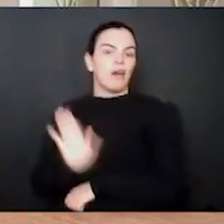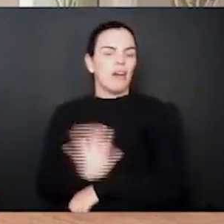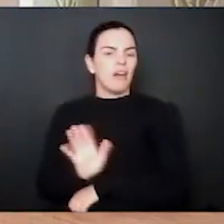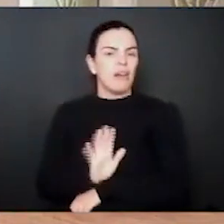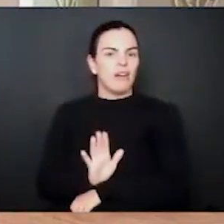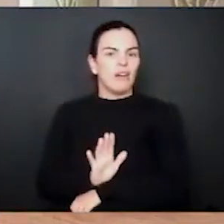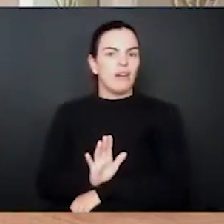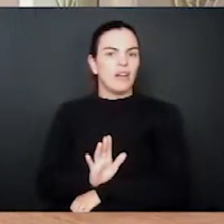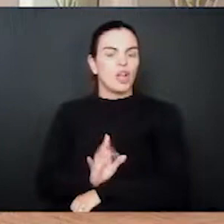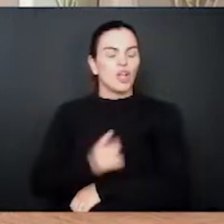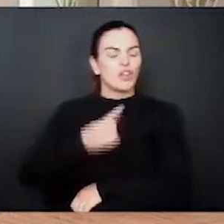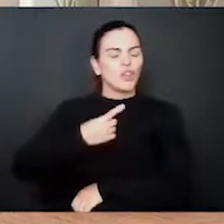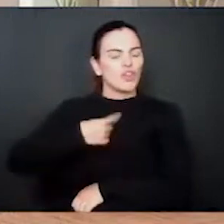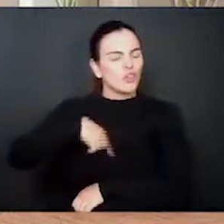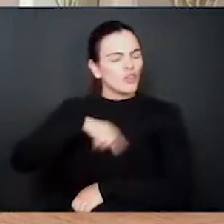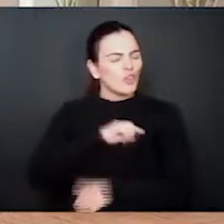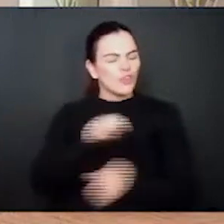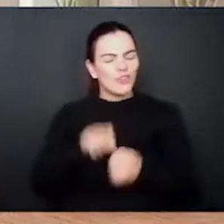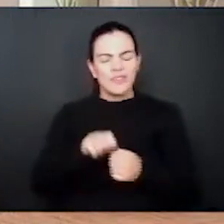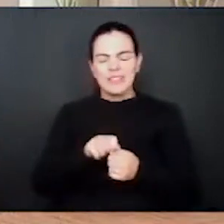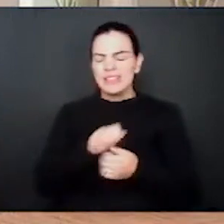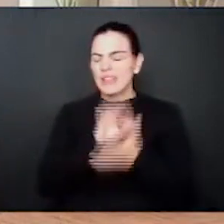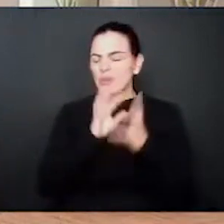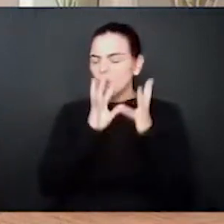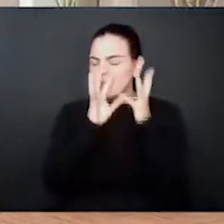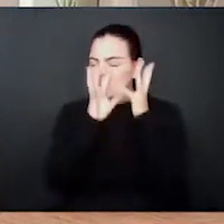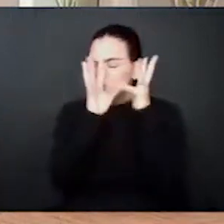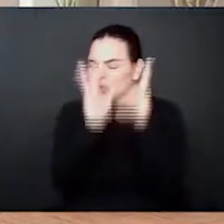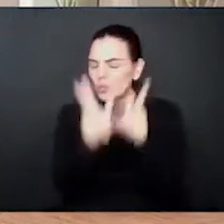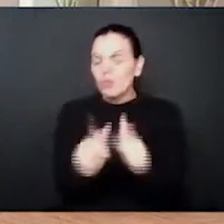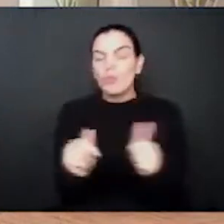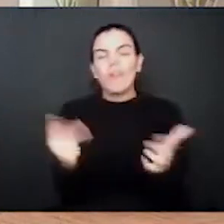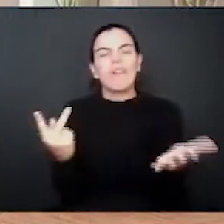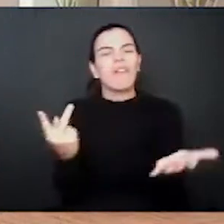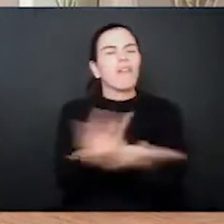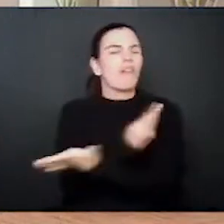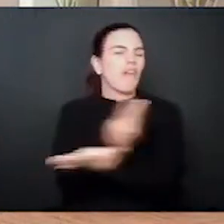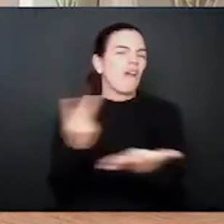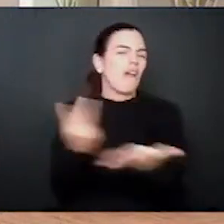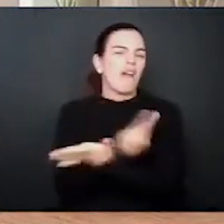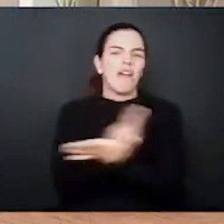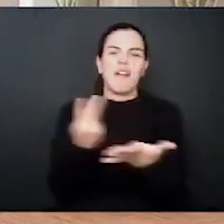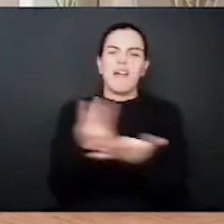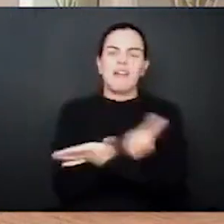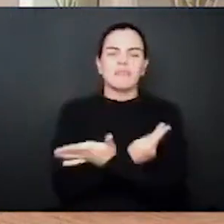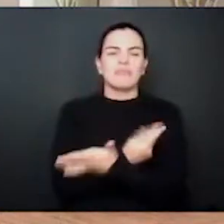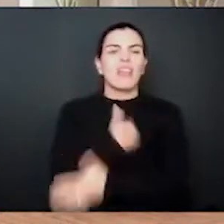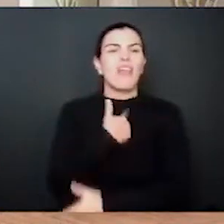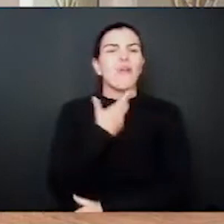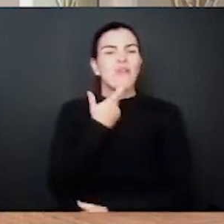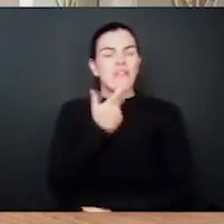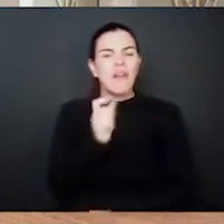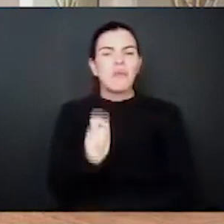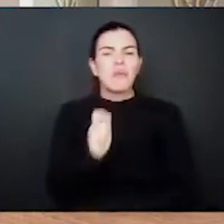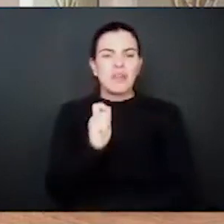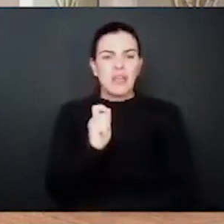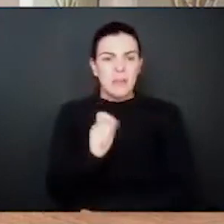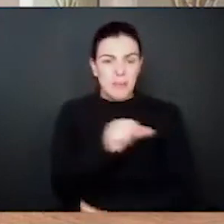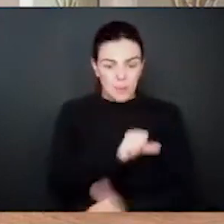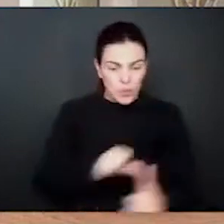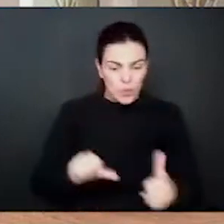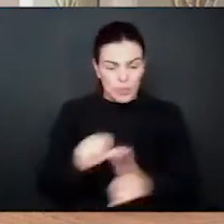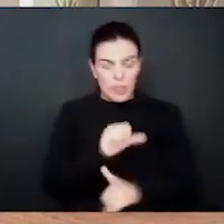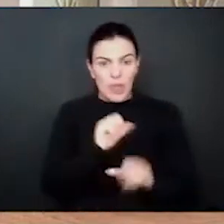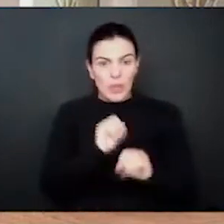fazendo tudo errado. Então, o que eu queria colocar é que, realmente, para mudar a educação, nós temos que mudar a